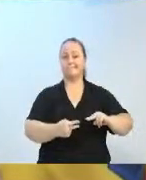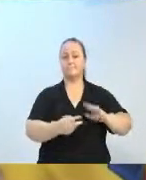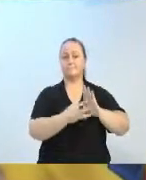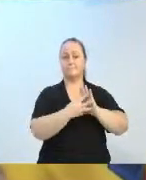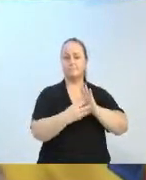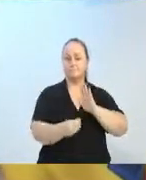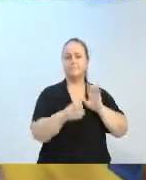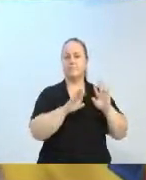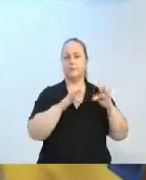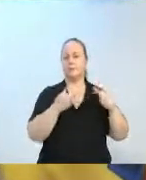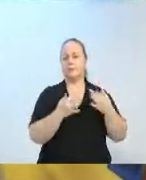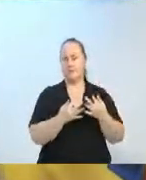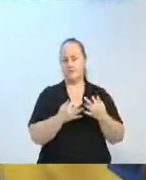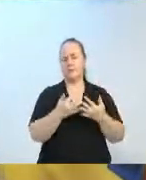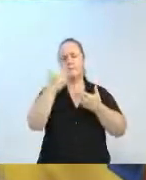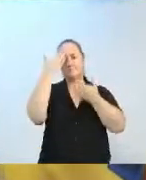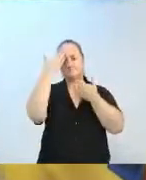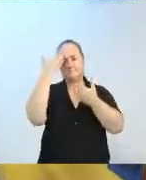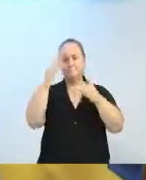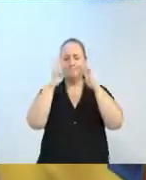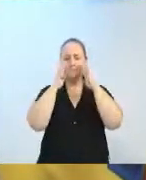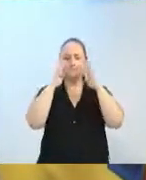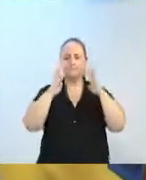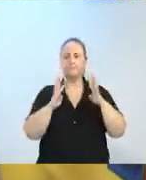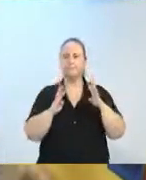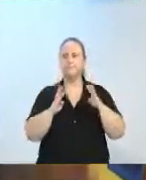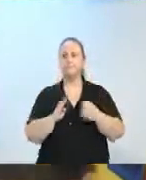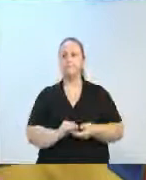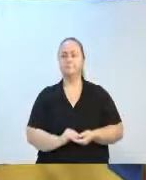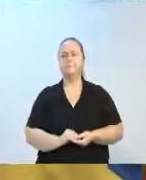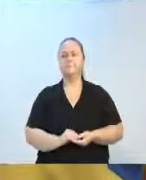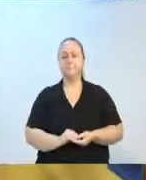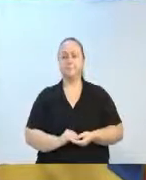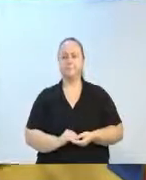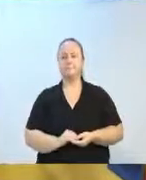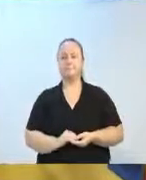Eu agradeço a atenção e espero